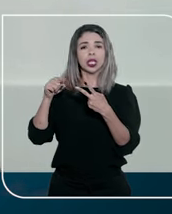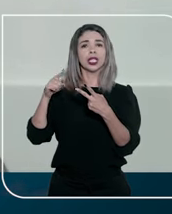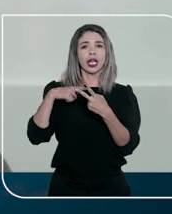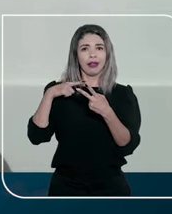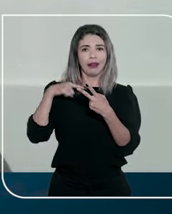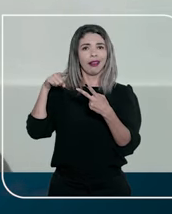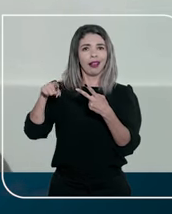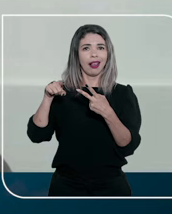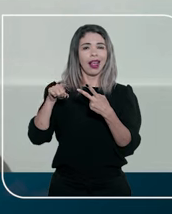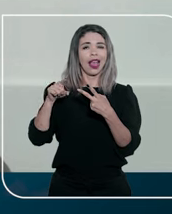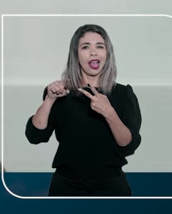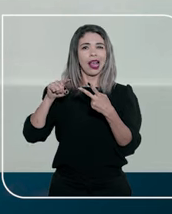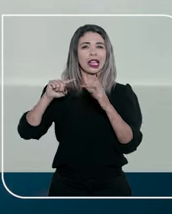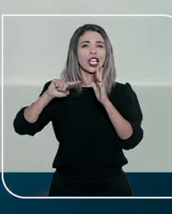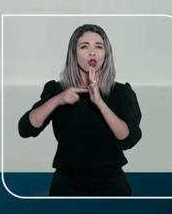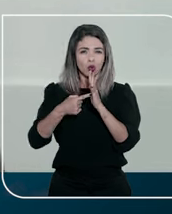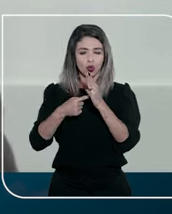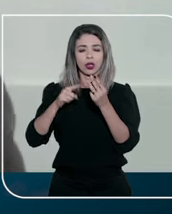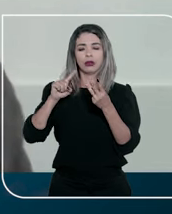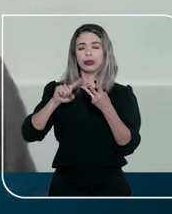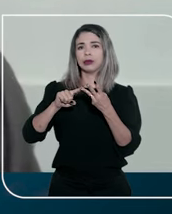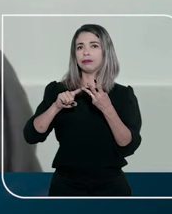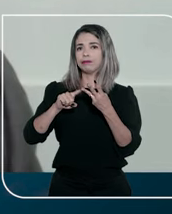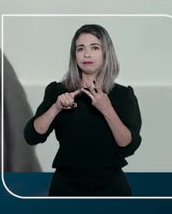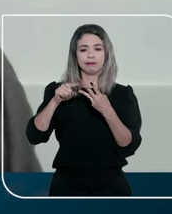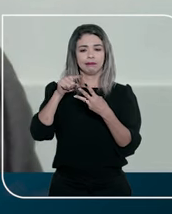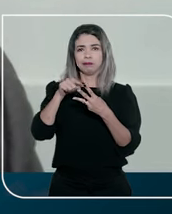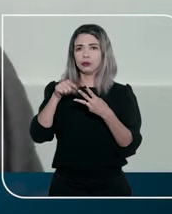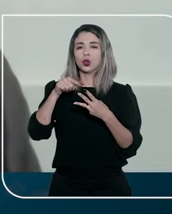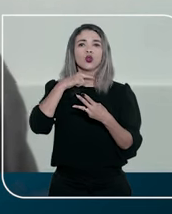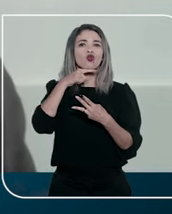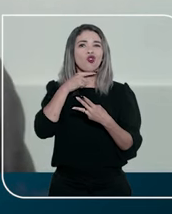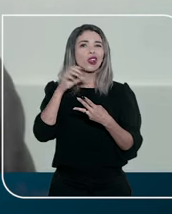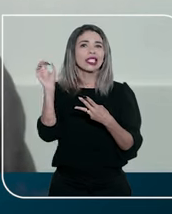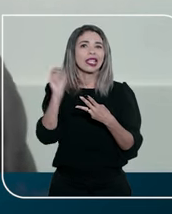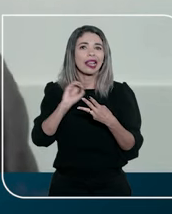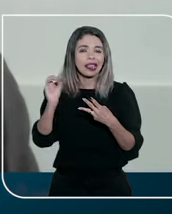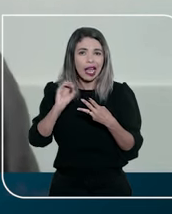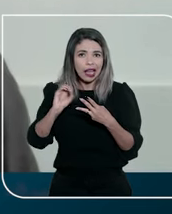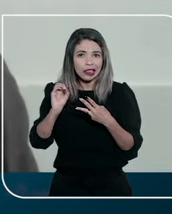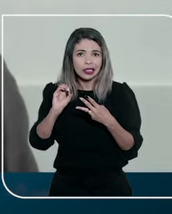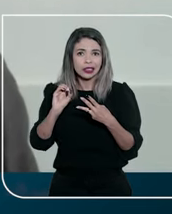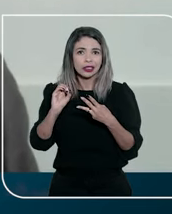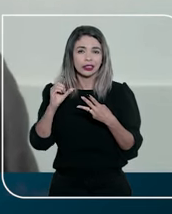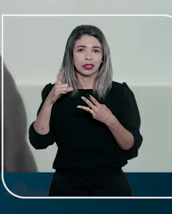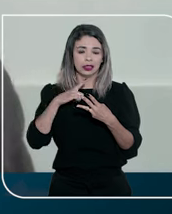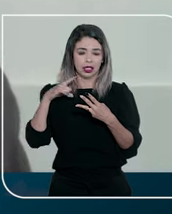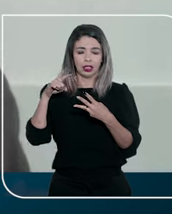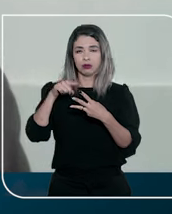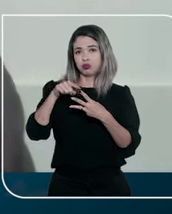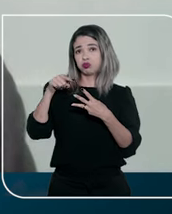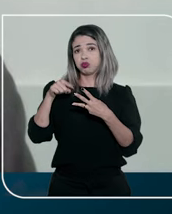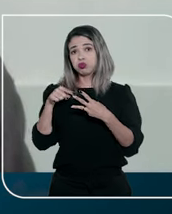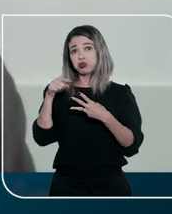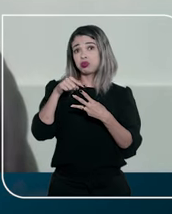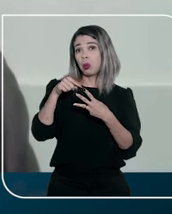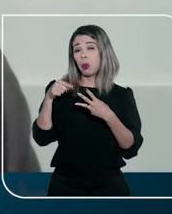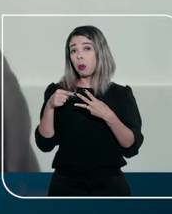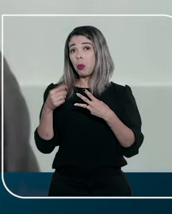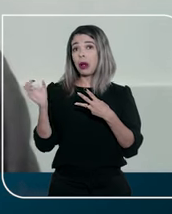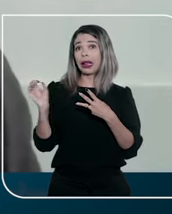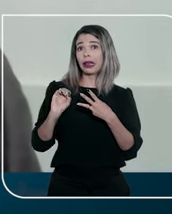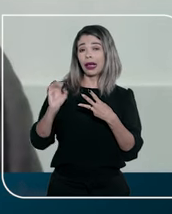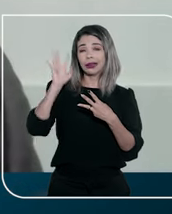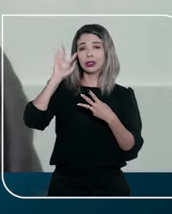o contato com a própria companhia aérea ou com, por exemplo, uma alternativa para isso, como